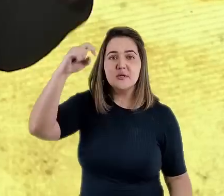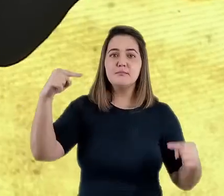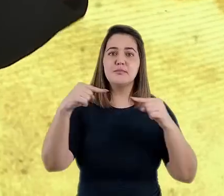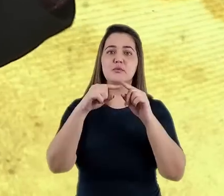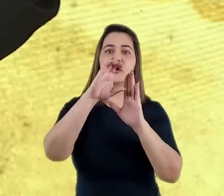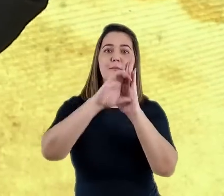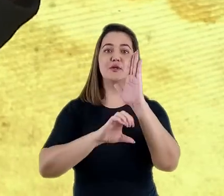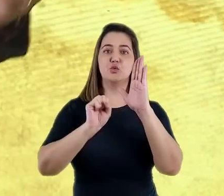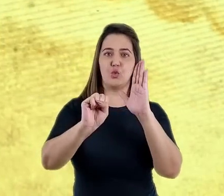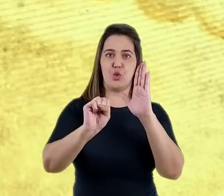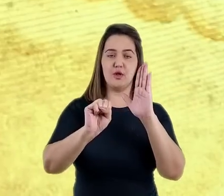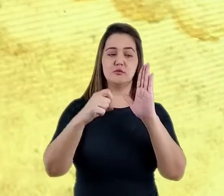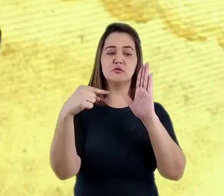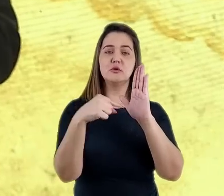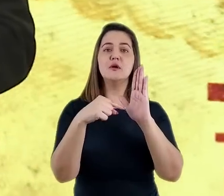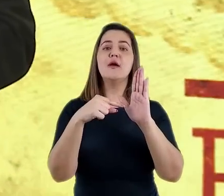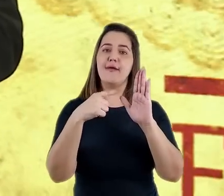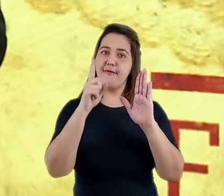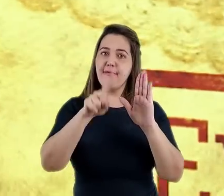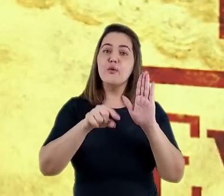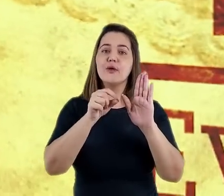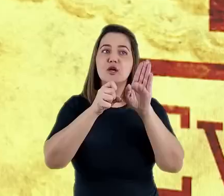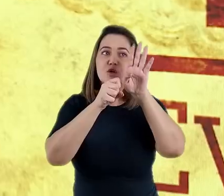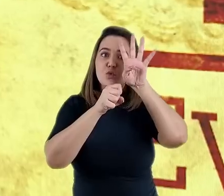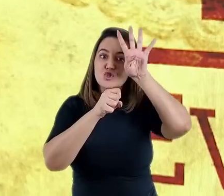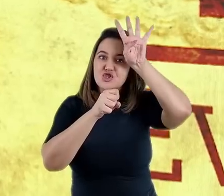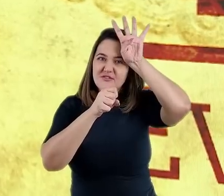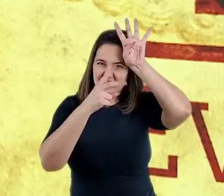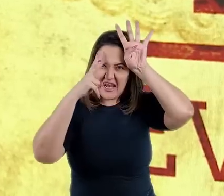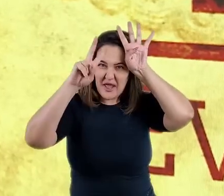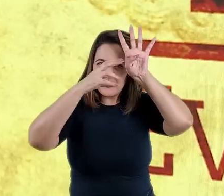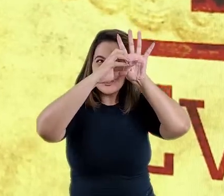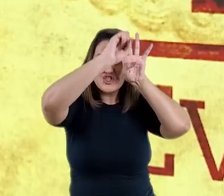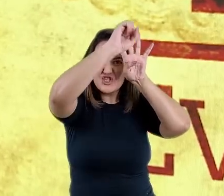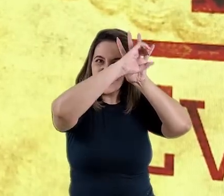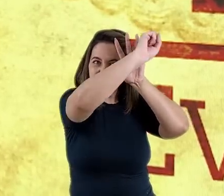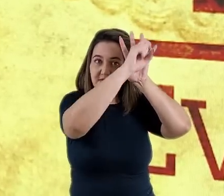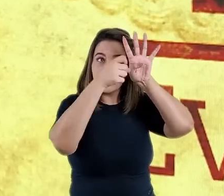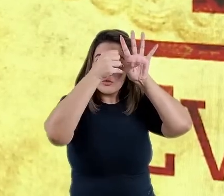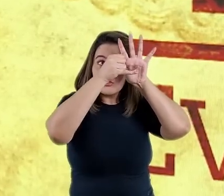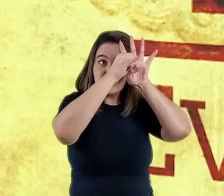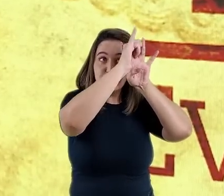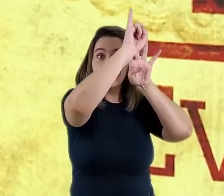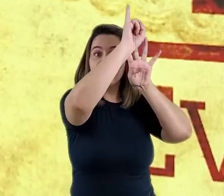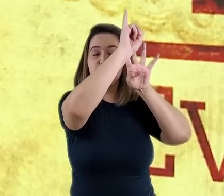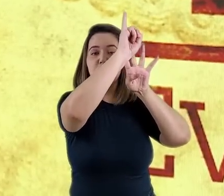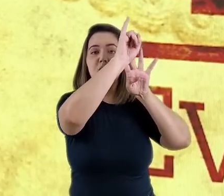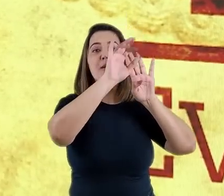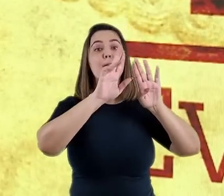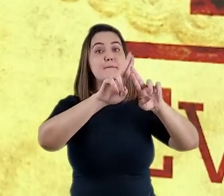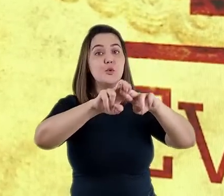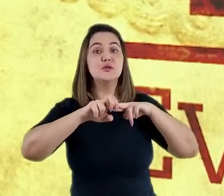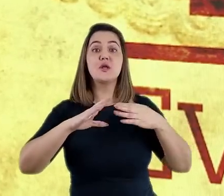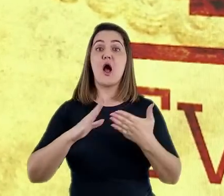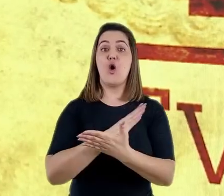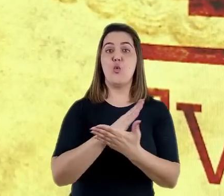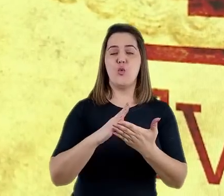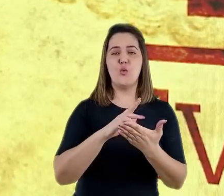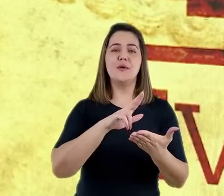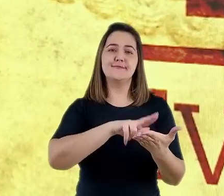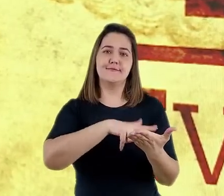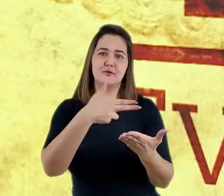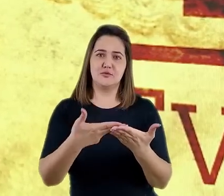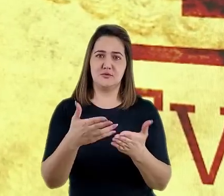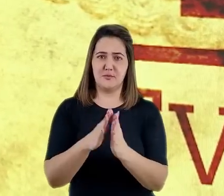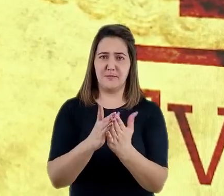pequeno, aquele de Daniel capítulo 8, teria saído de um dos 4 chifres. Assim, por esta razão,